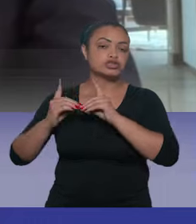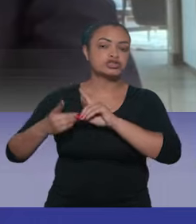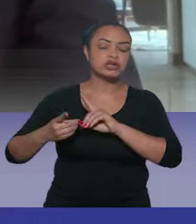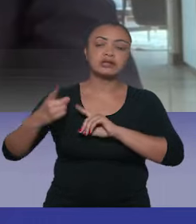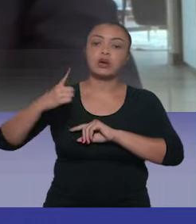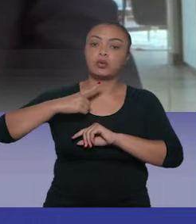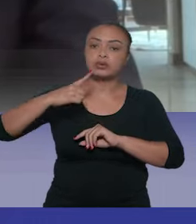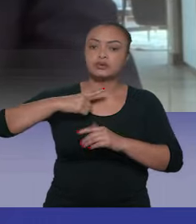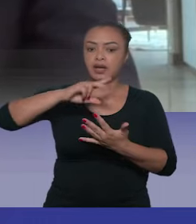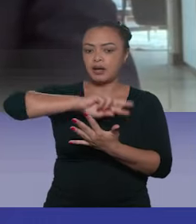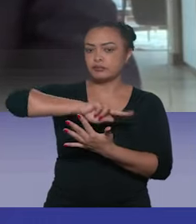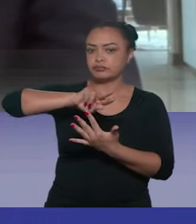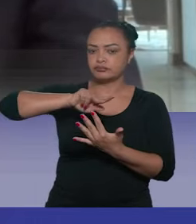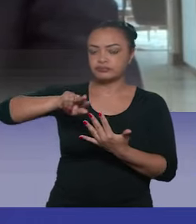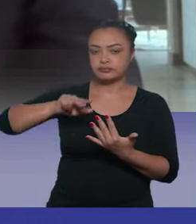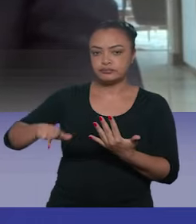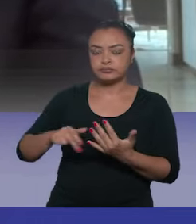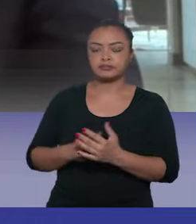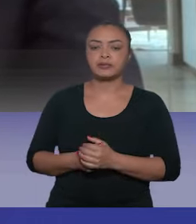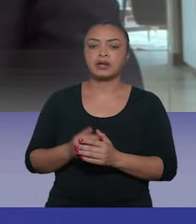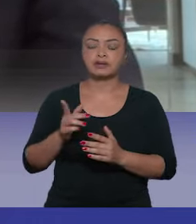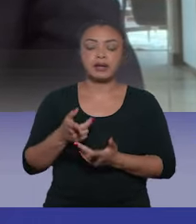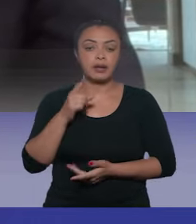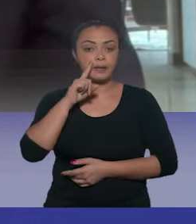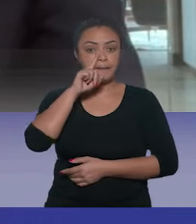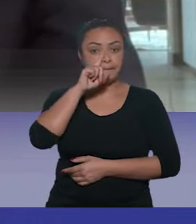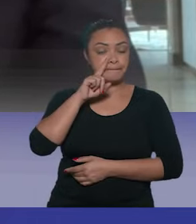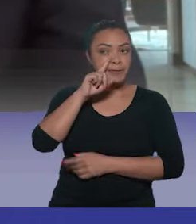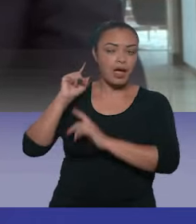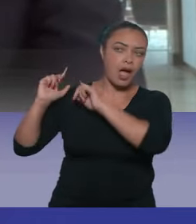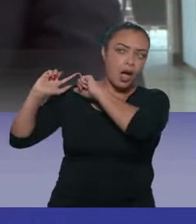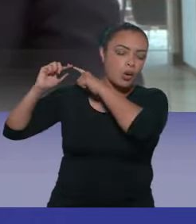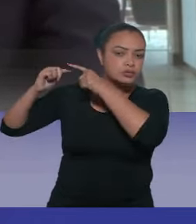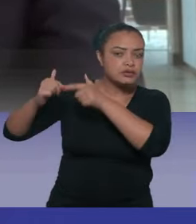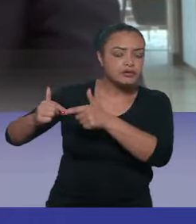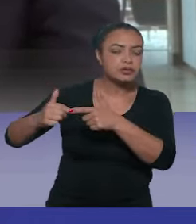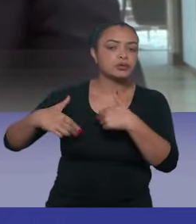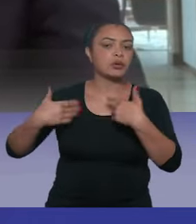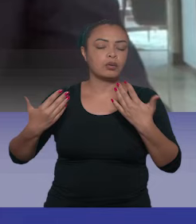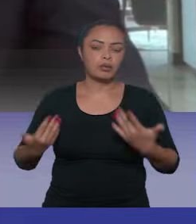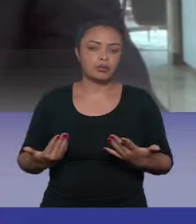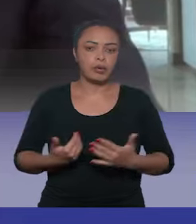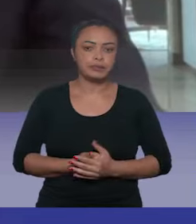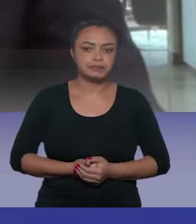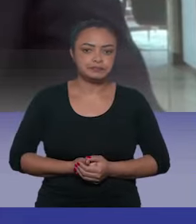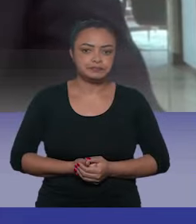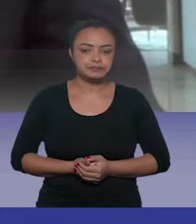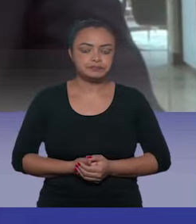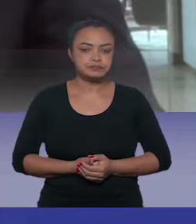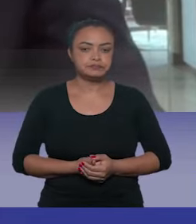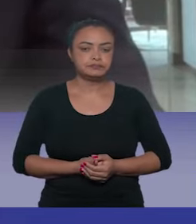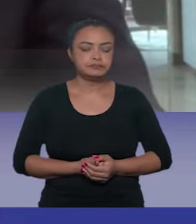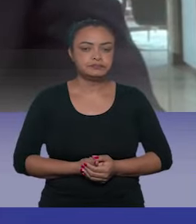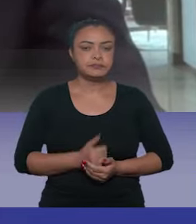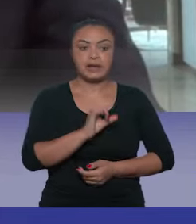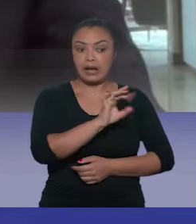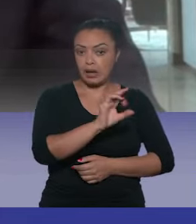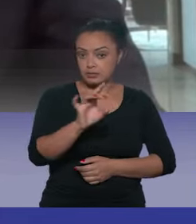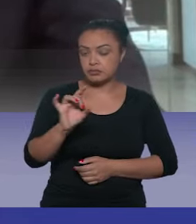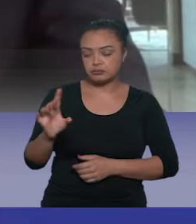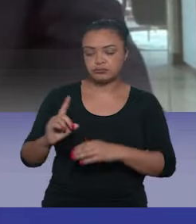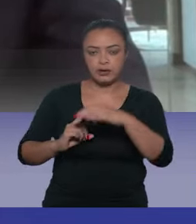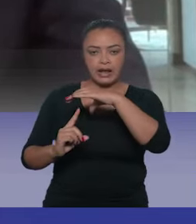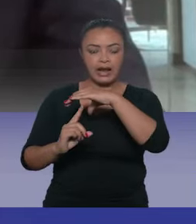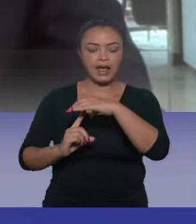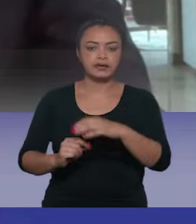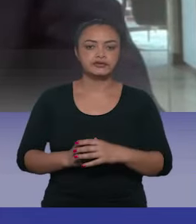eu queria que você comentasse também um pouco sobre as carteiras mais digitais que existem aí para todos os perfis de risco, né?